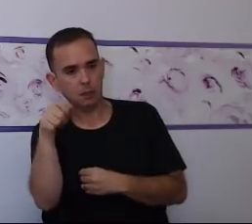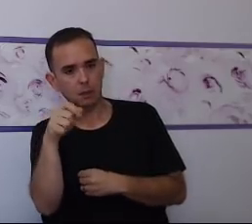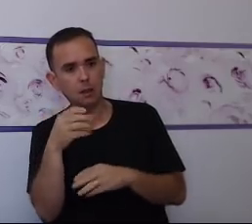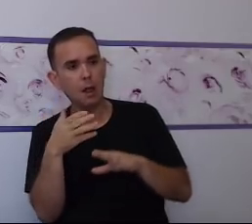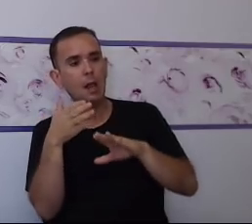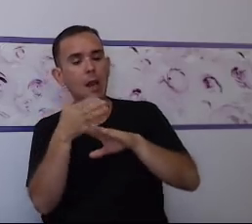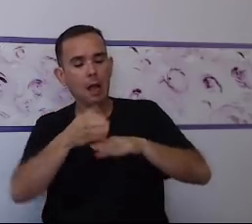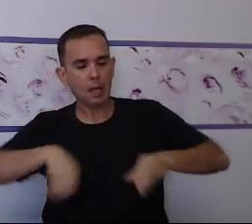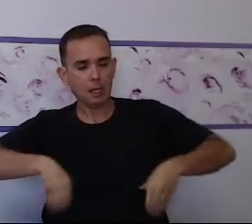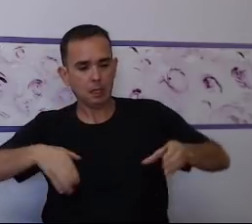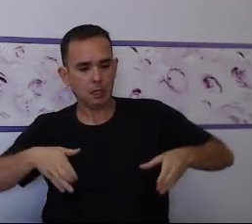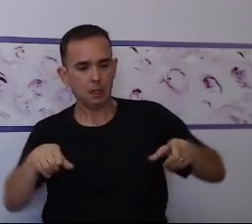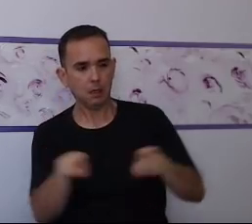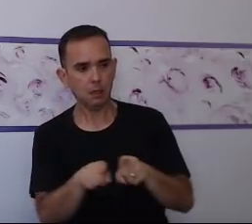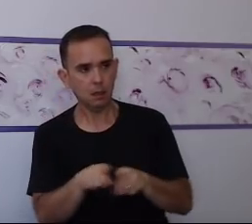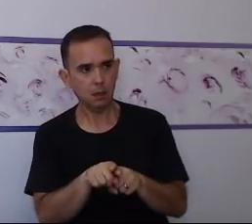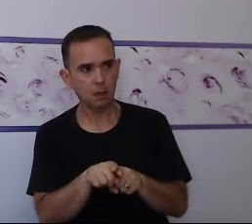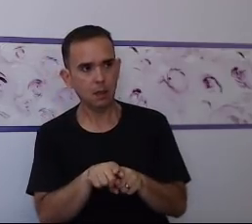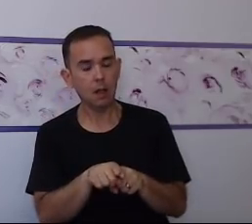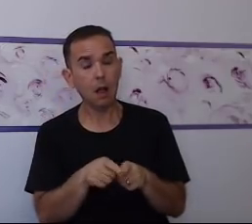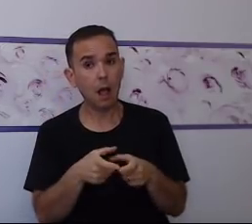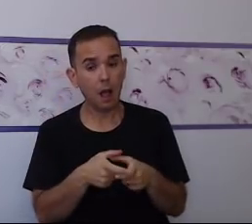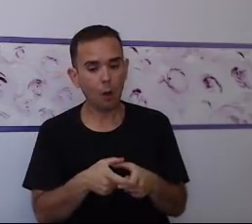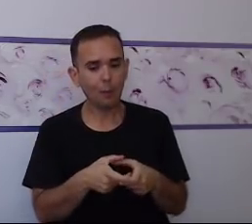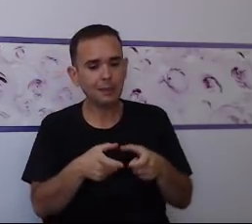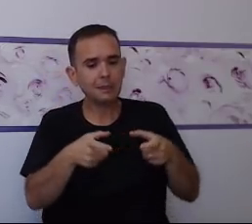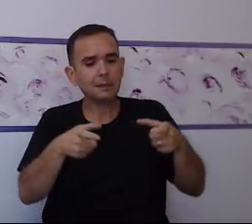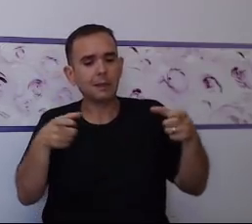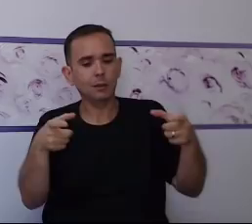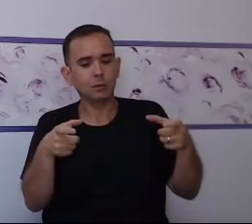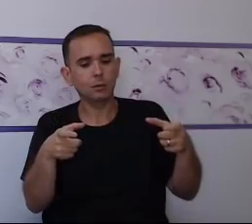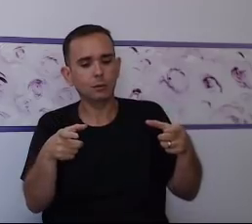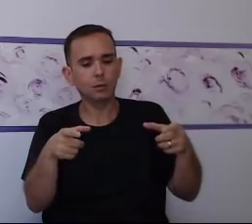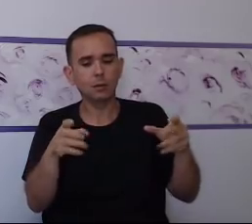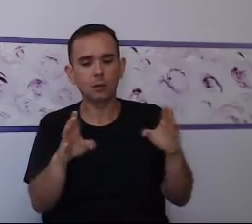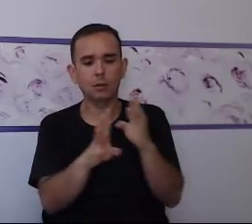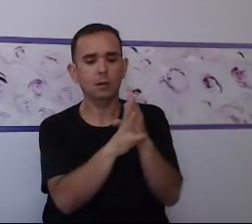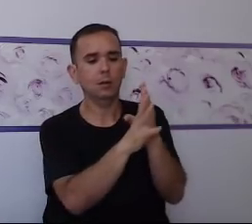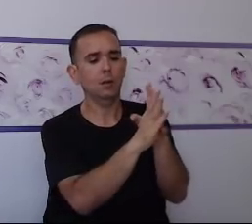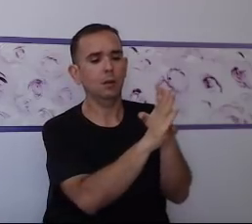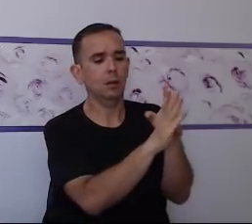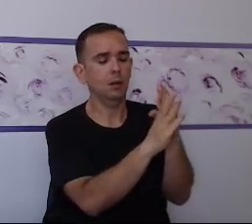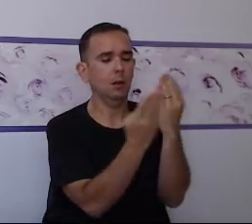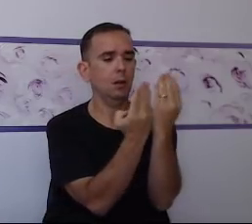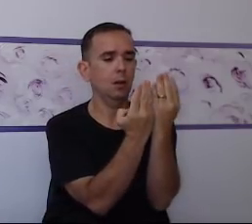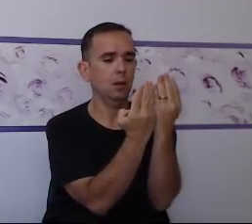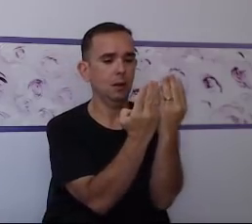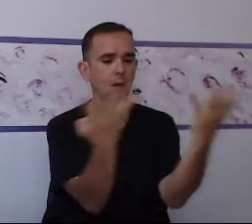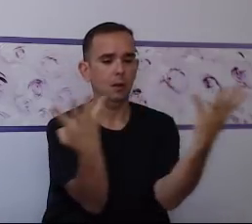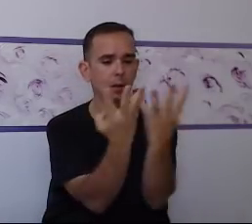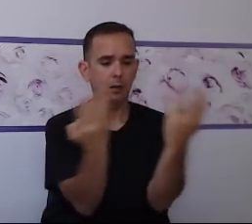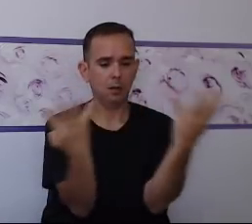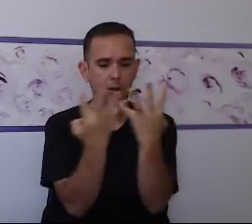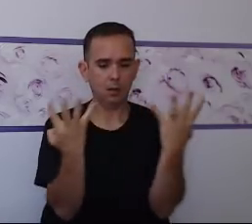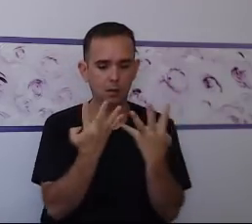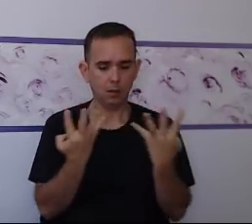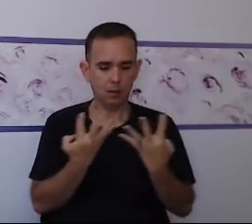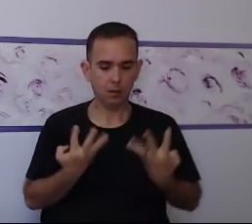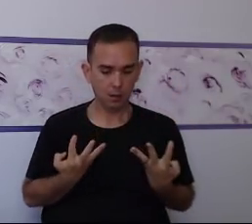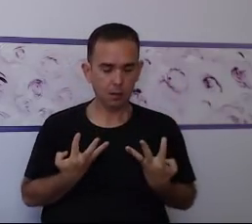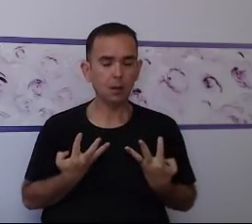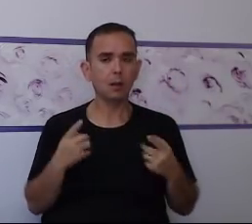cadeira de rodas, né? Aumentando a largura entre as mesas, né? Para a cadeira poder passar, a gente também se preocupa com esse